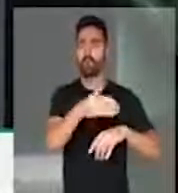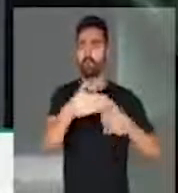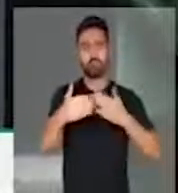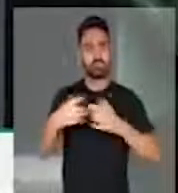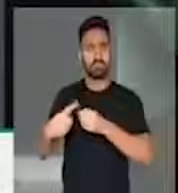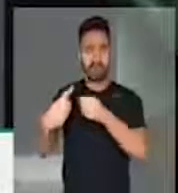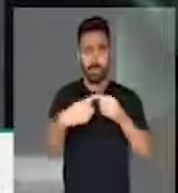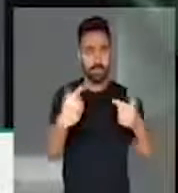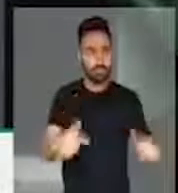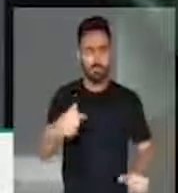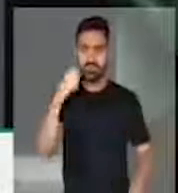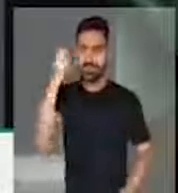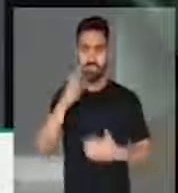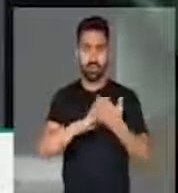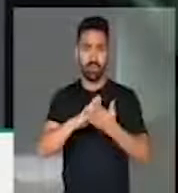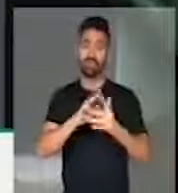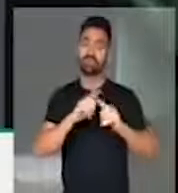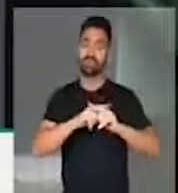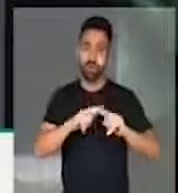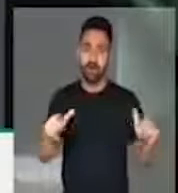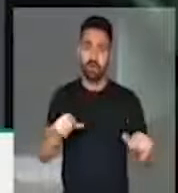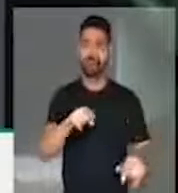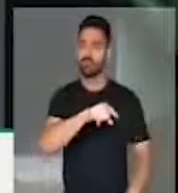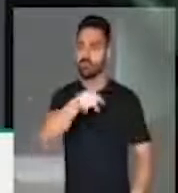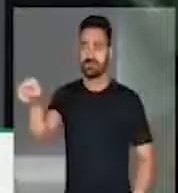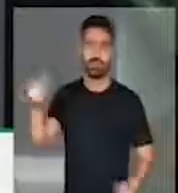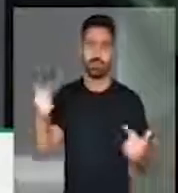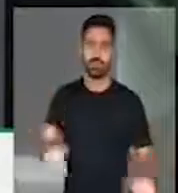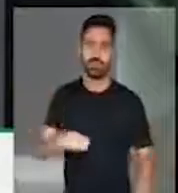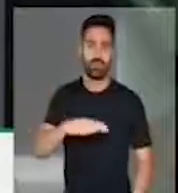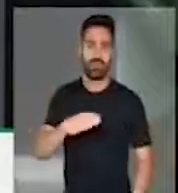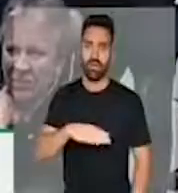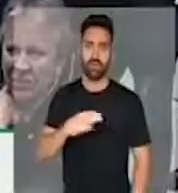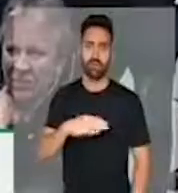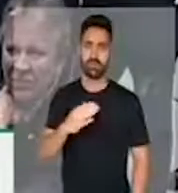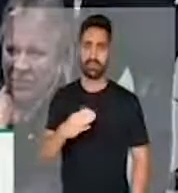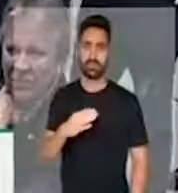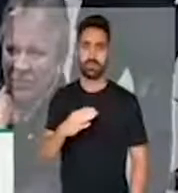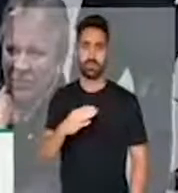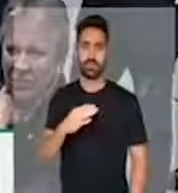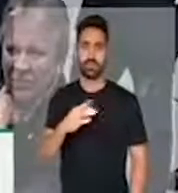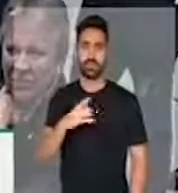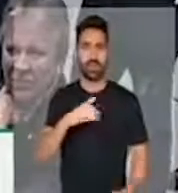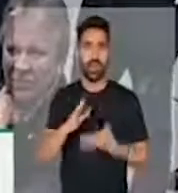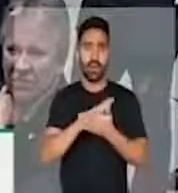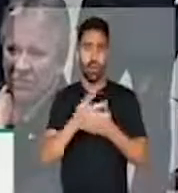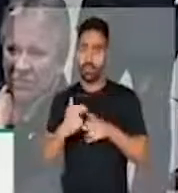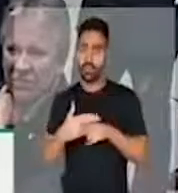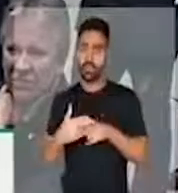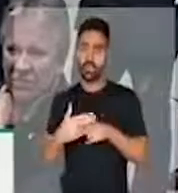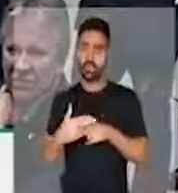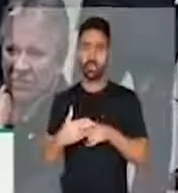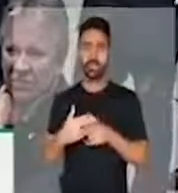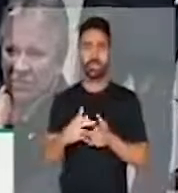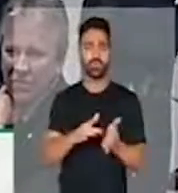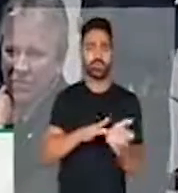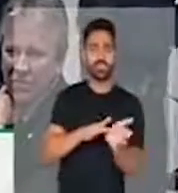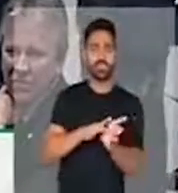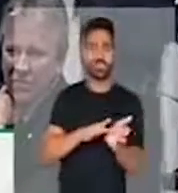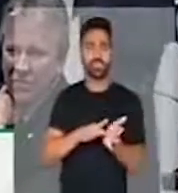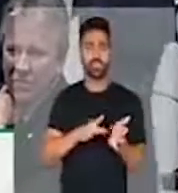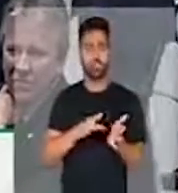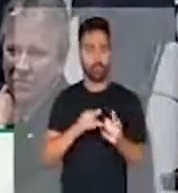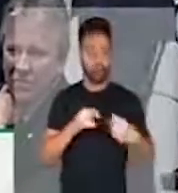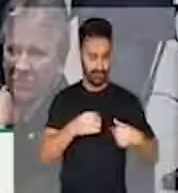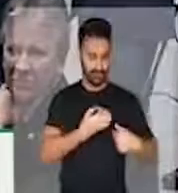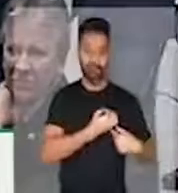mas eu acho que muitos dos senhores não têm essa coragem. Ando até disfarçado de dizer que é